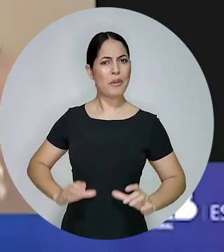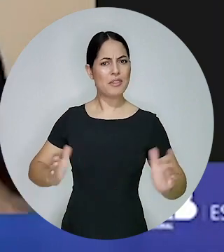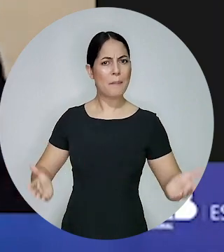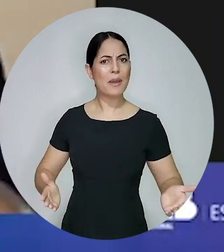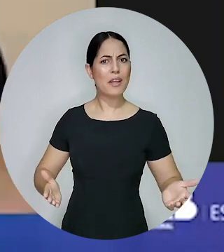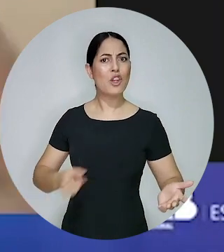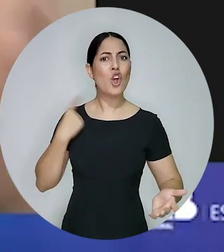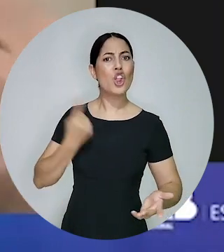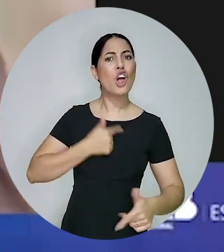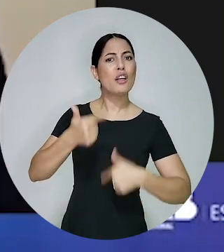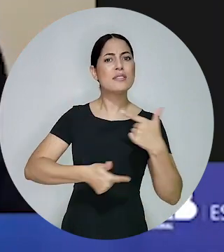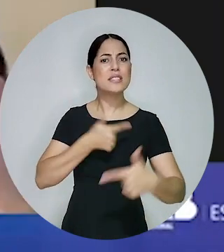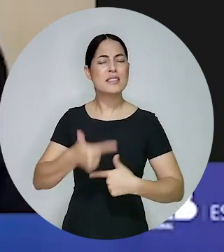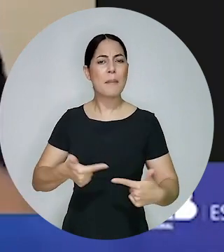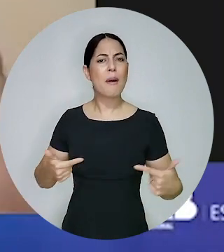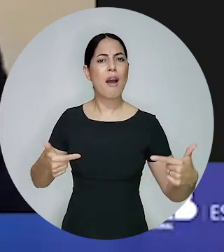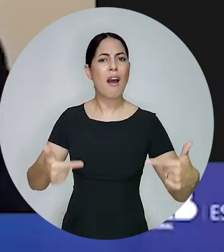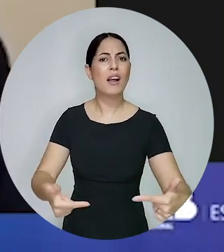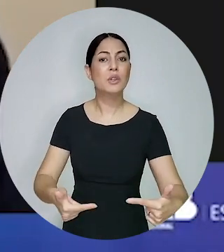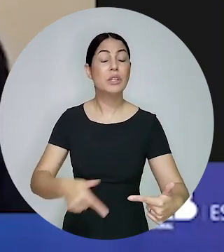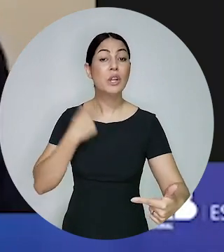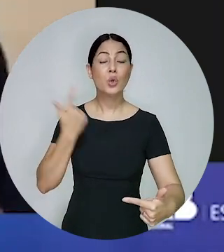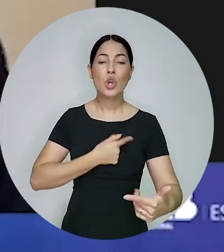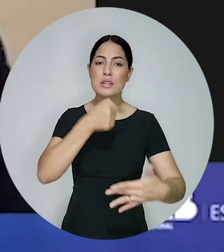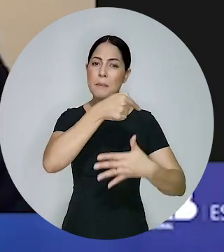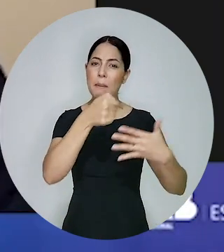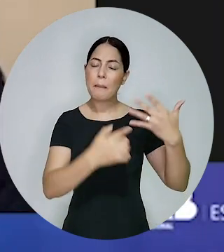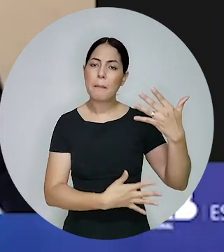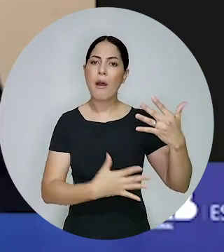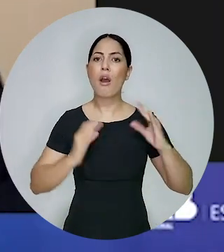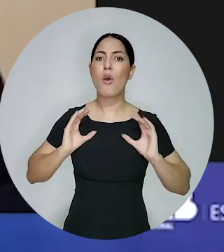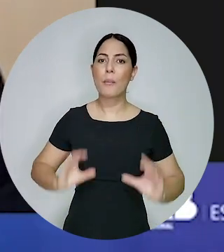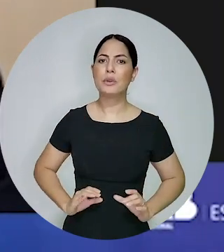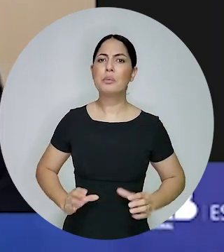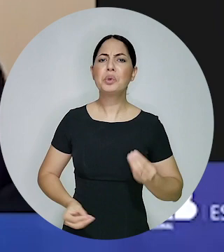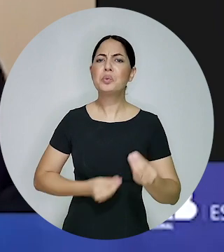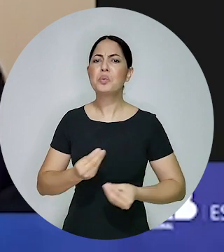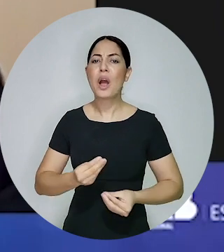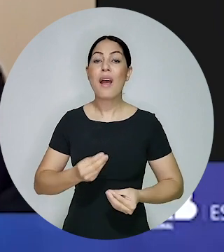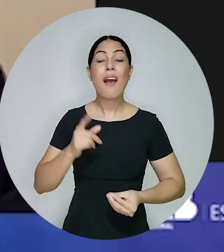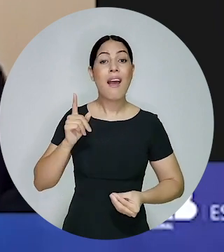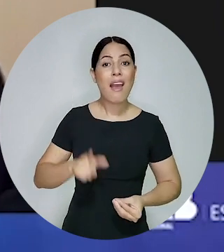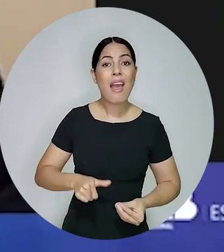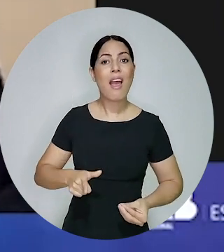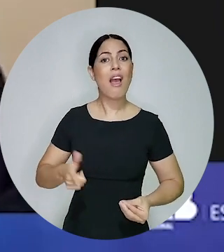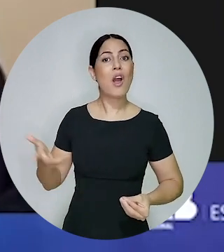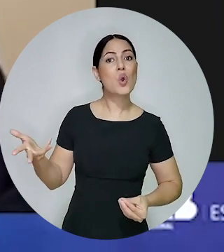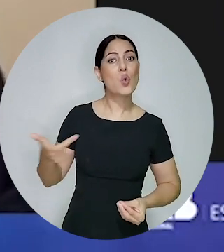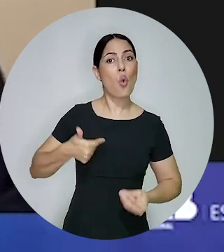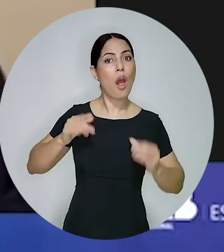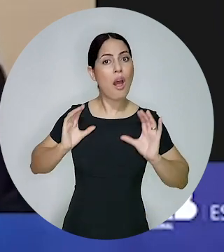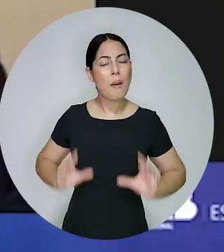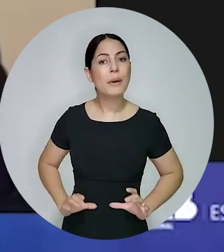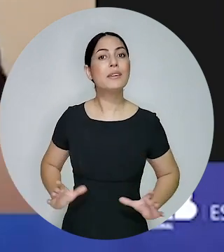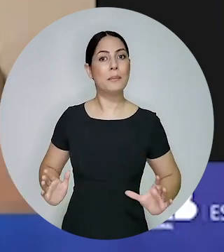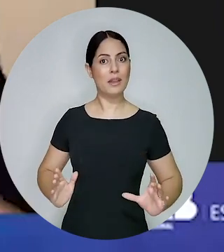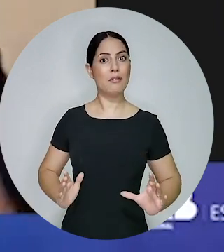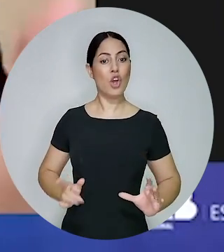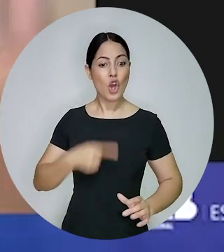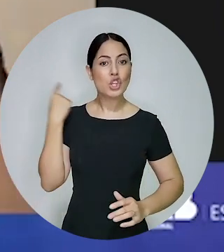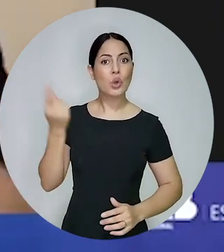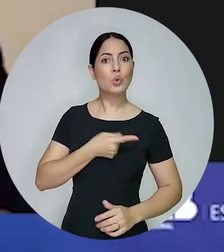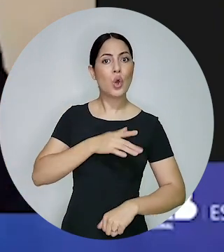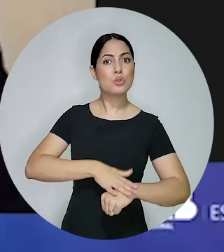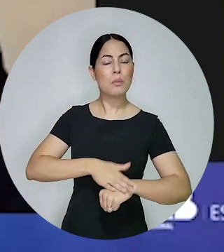se posicionar, de se comportar e de trabalhar. Quer dizer, nossas habilidades comportamentais, chamadas soft skills,